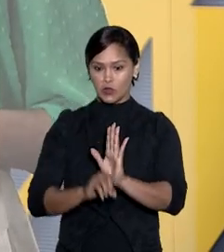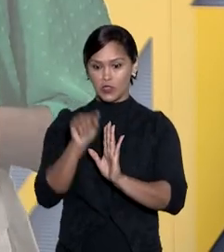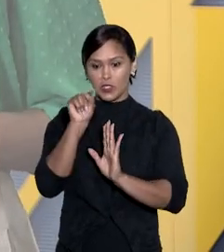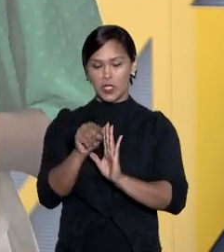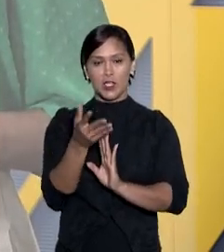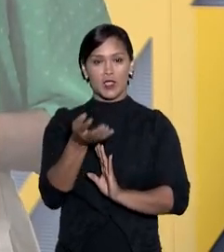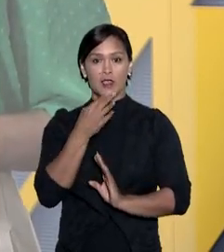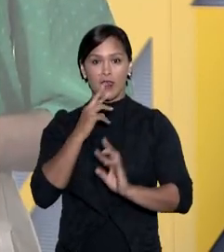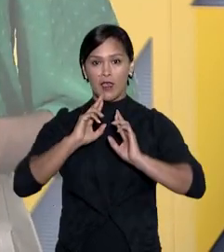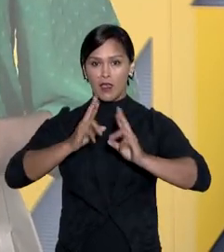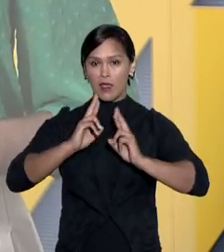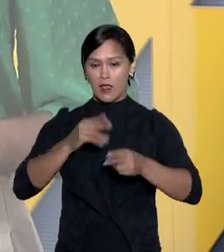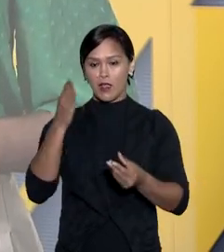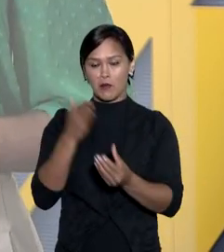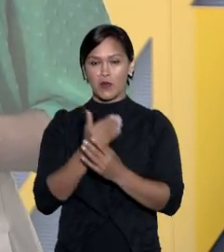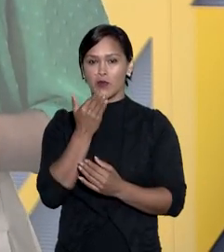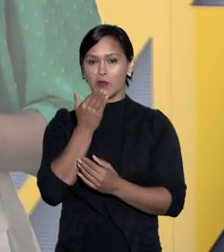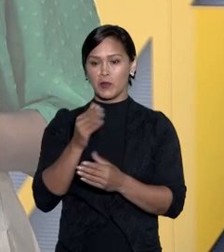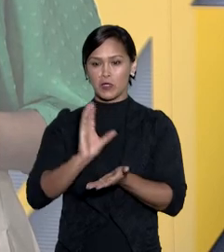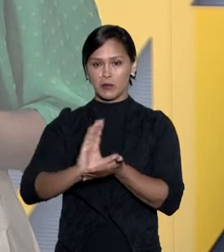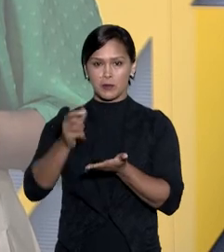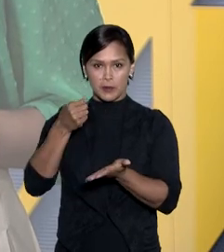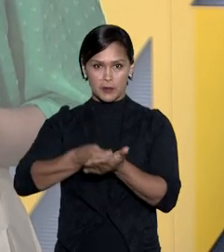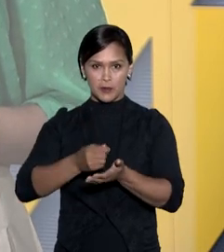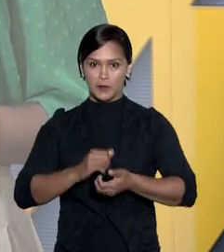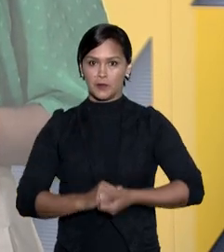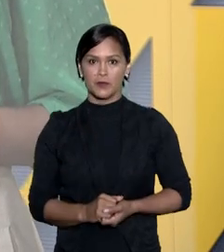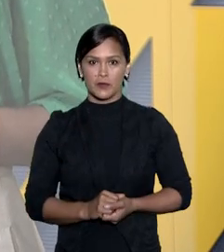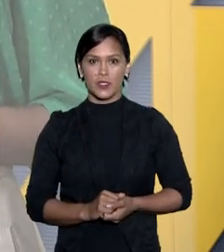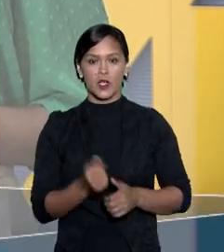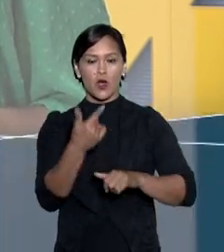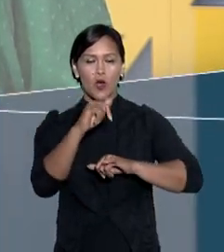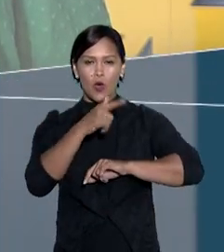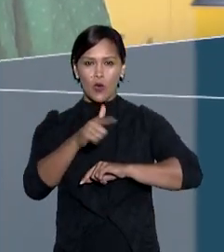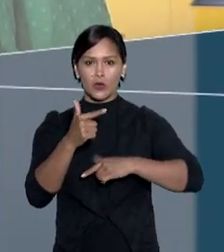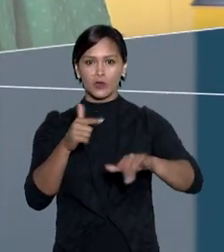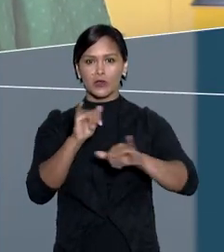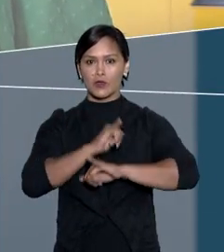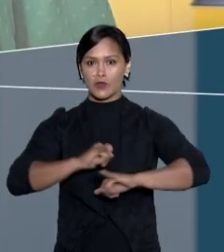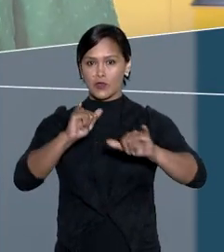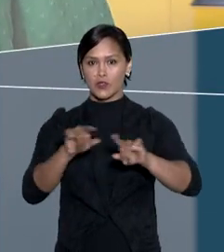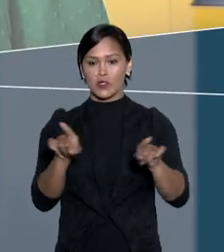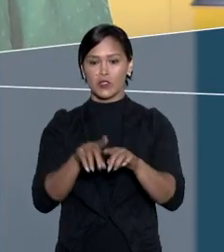qual fundamentou o pedido de indenização. Você confere outras